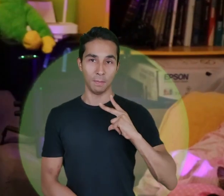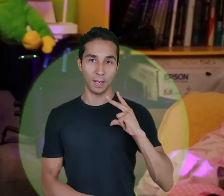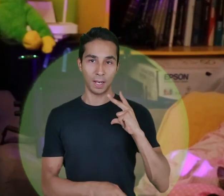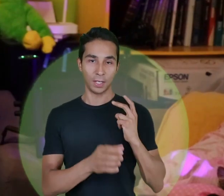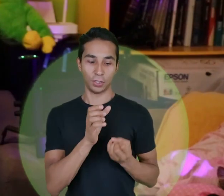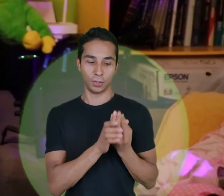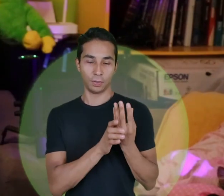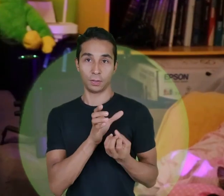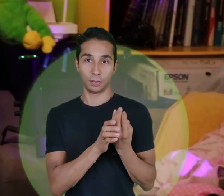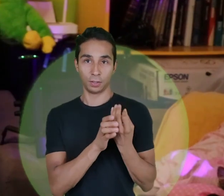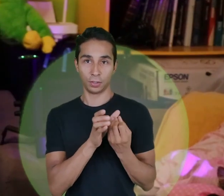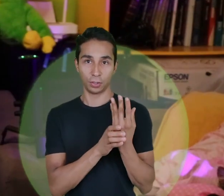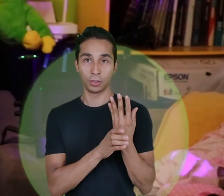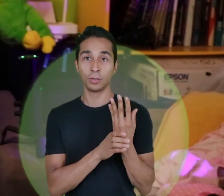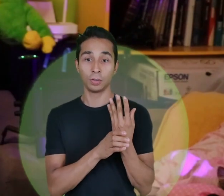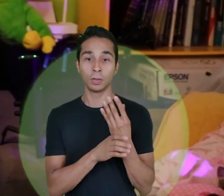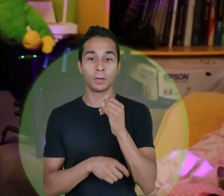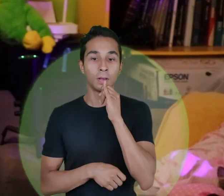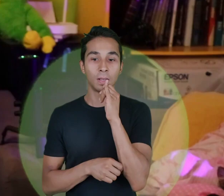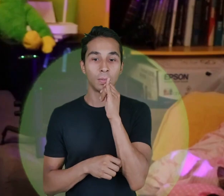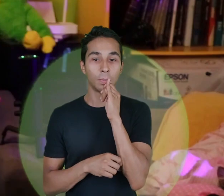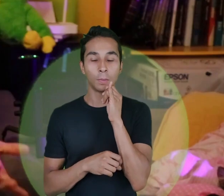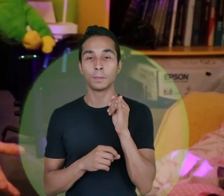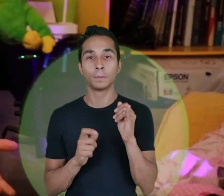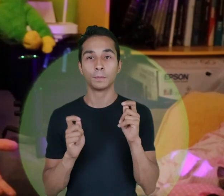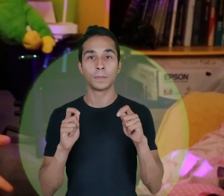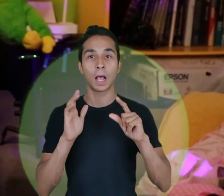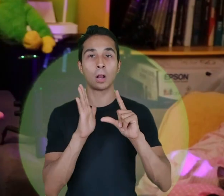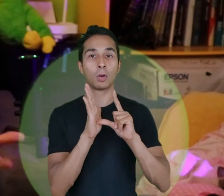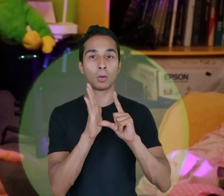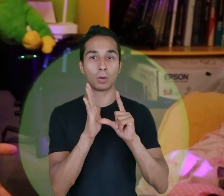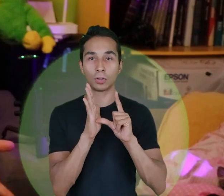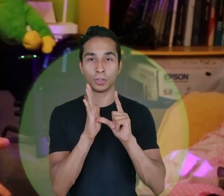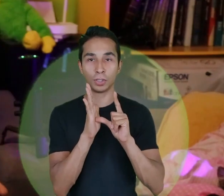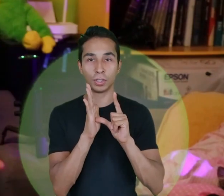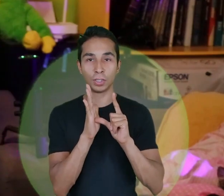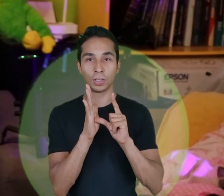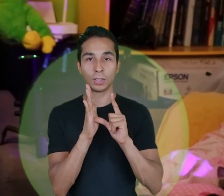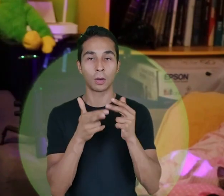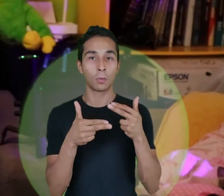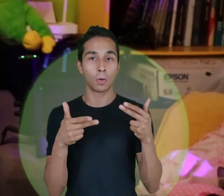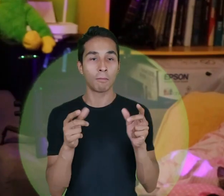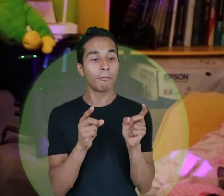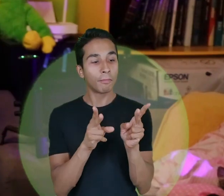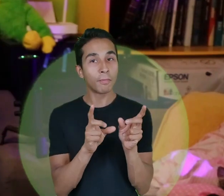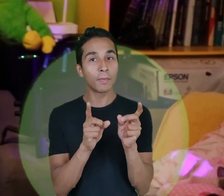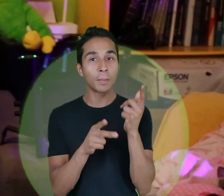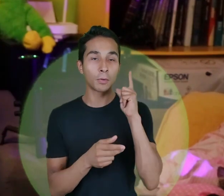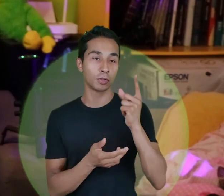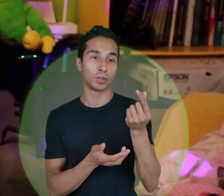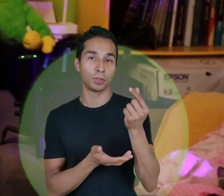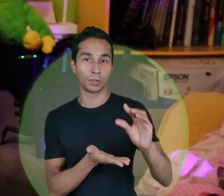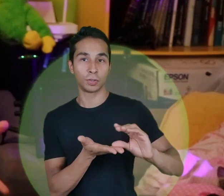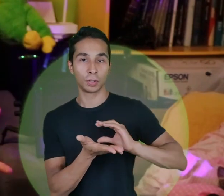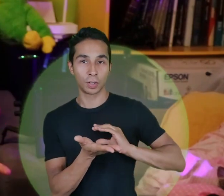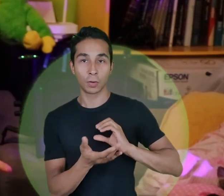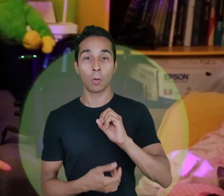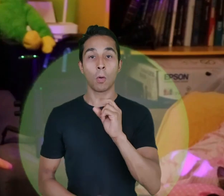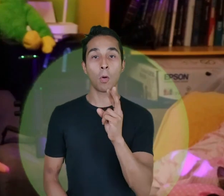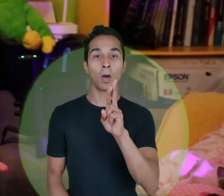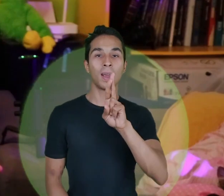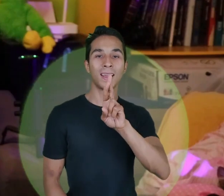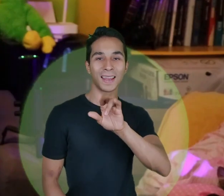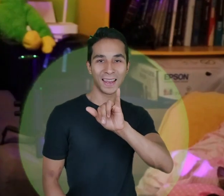produção independente. E aí a gente pode pensar em lojinha com produtos personalizados, a gente pode pensar em